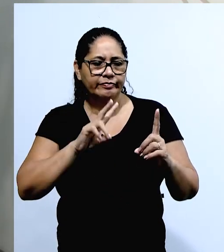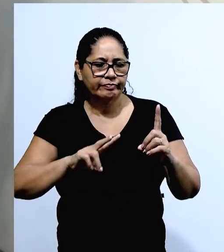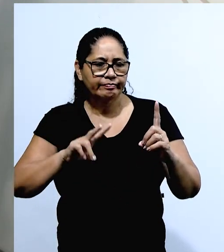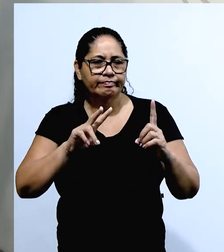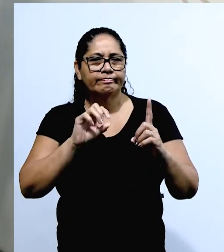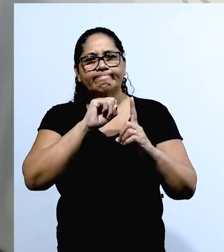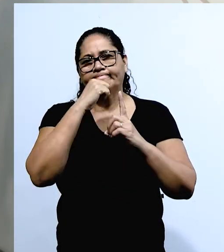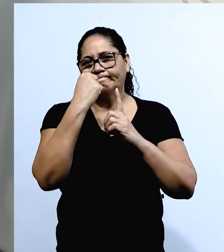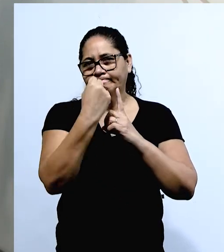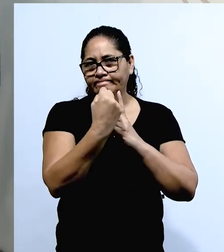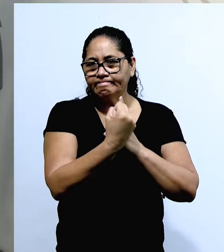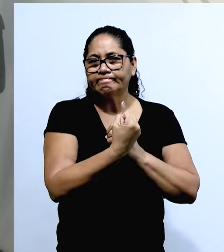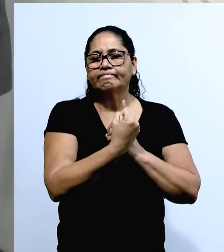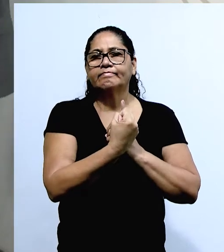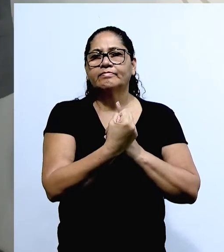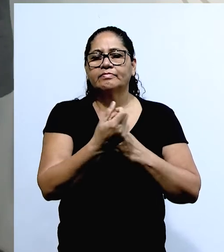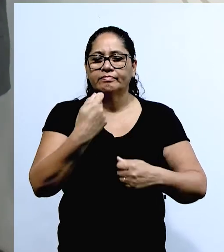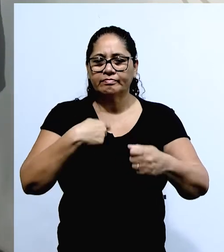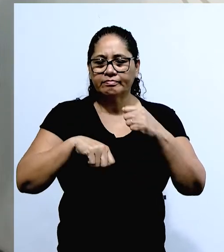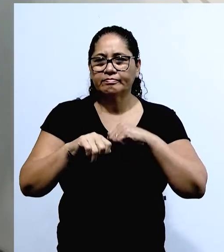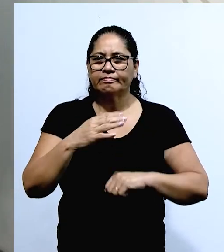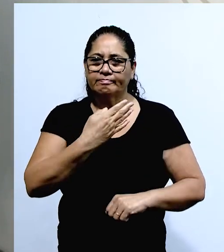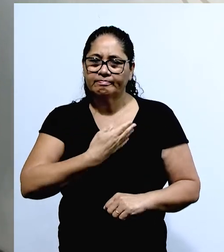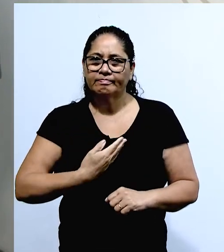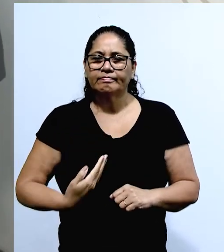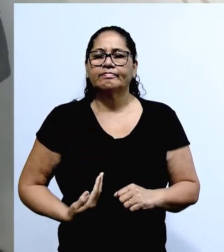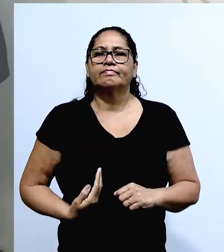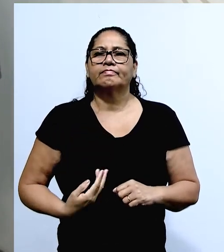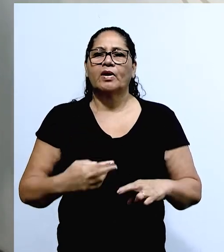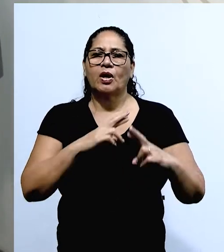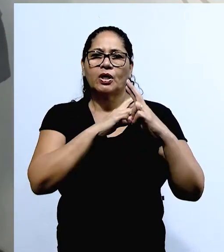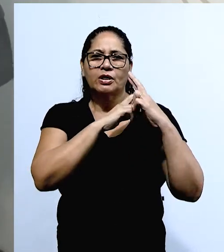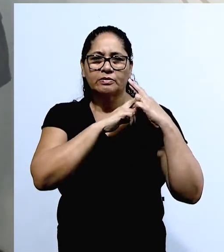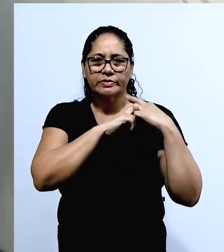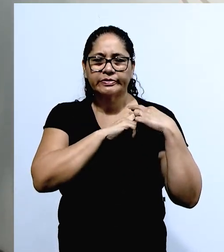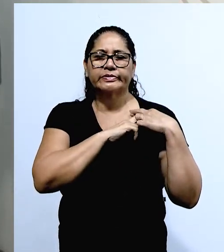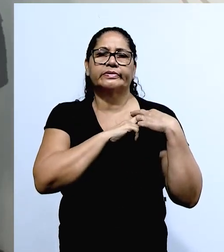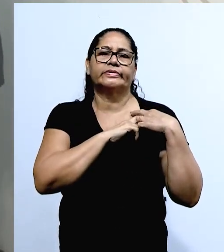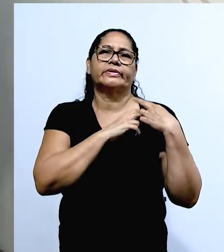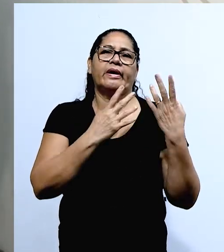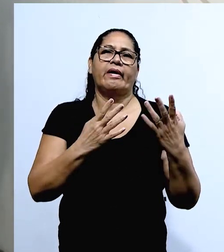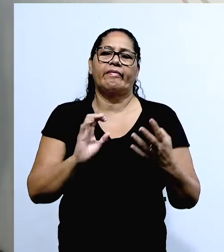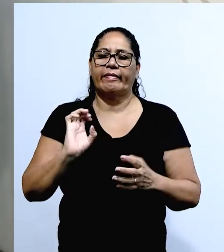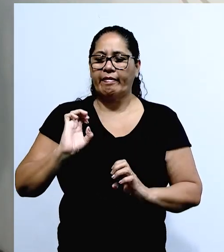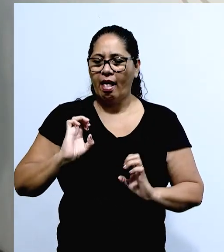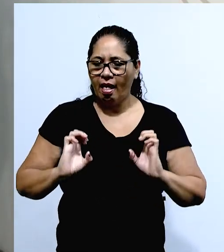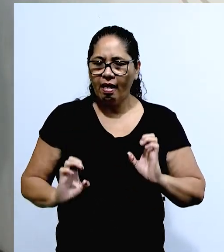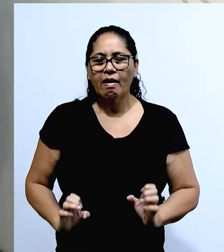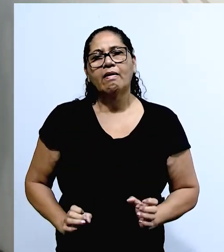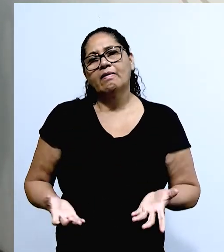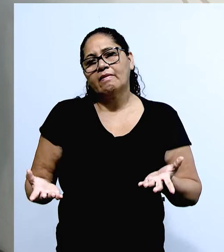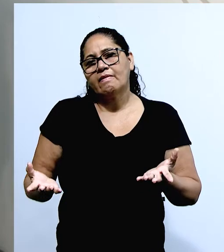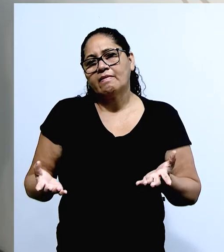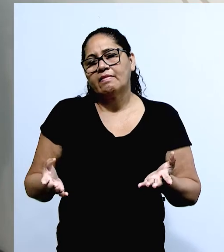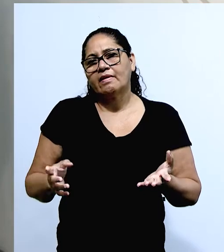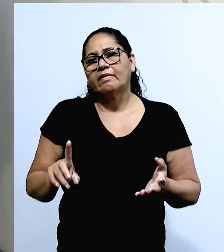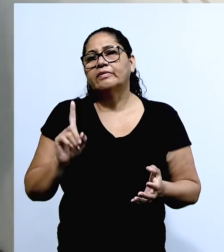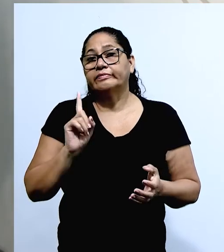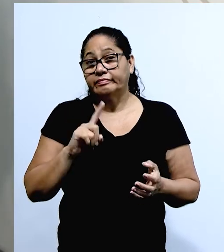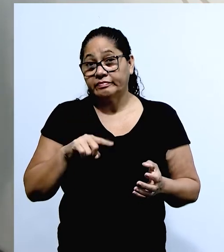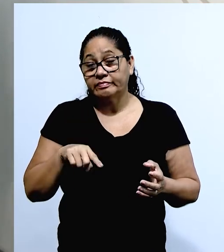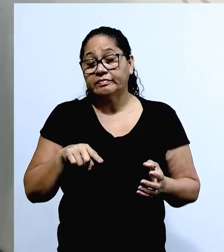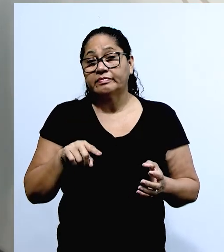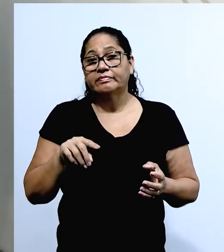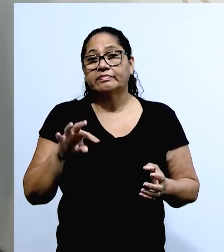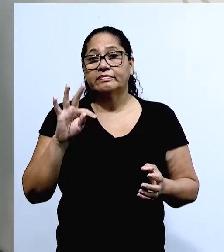né? Referência na promoção de uma administração pública ágil, responsável, efetiva e ética. Então essa é a maneira